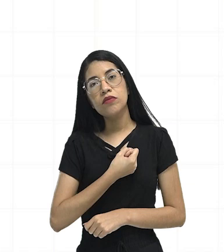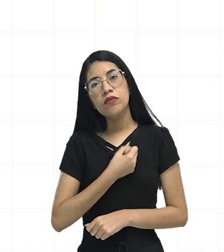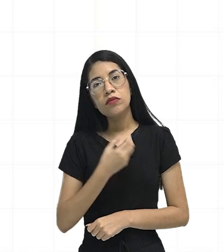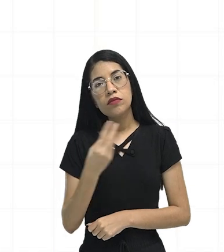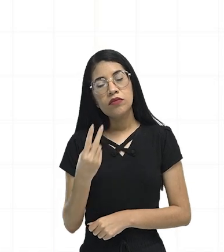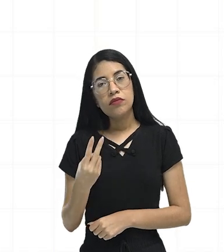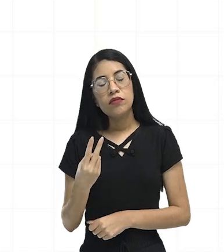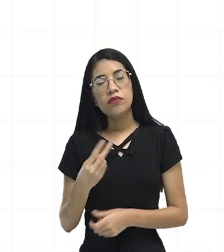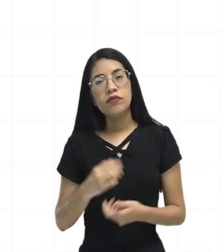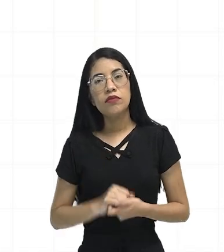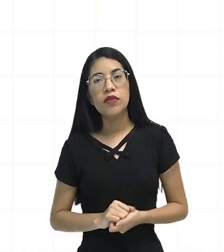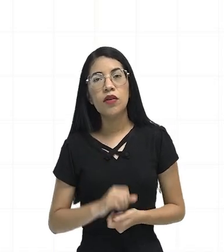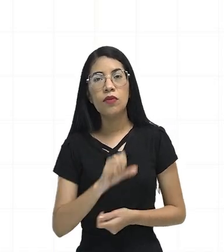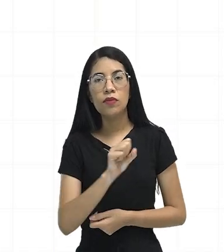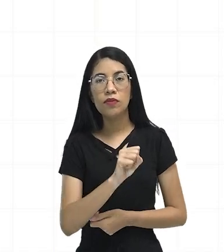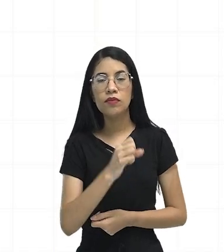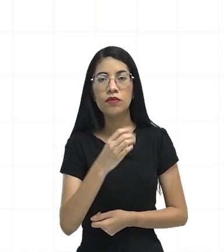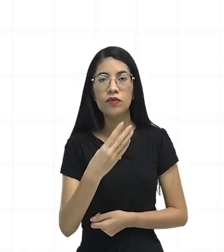Então,